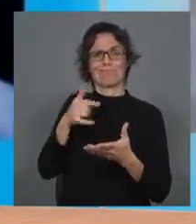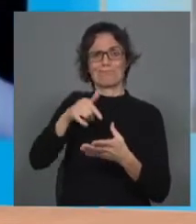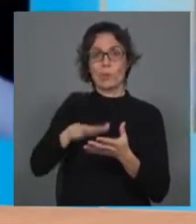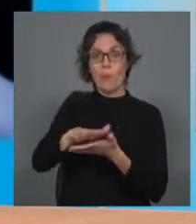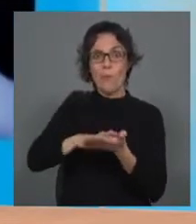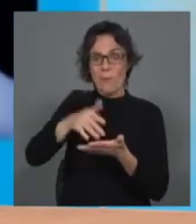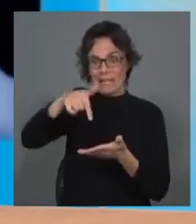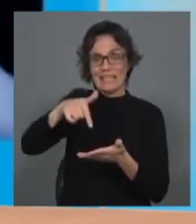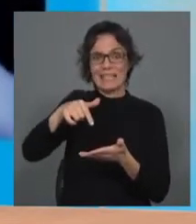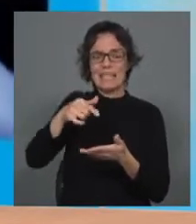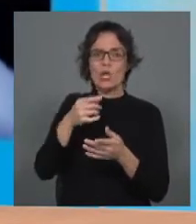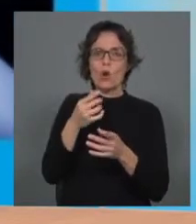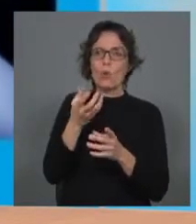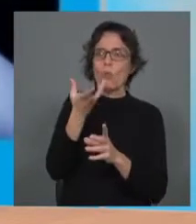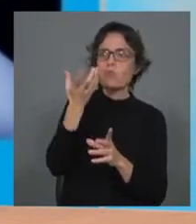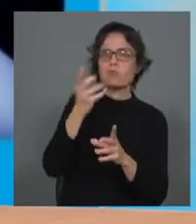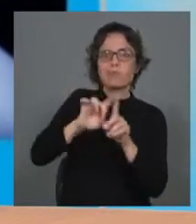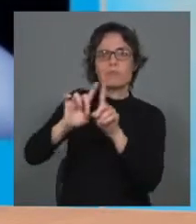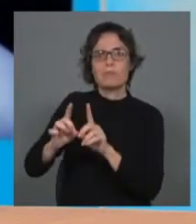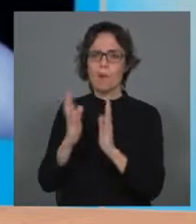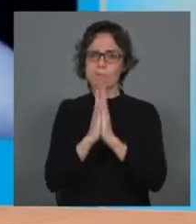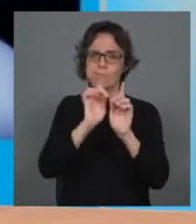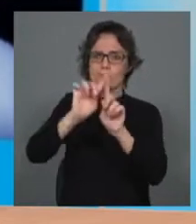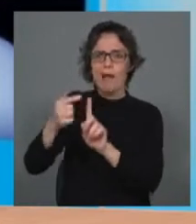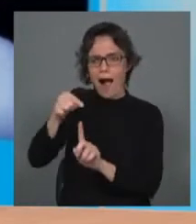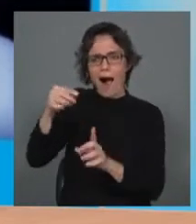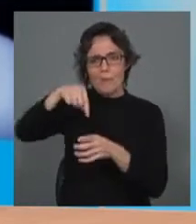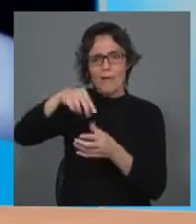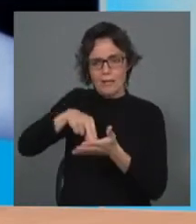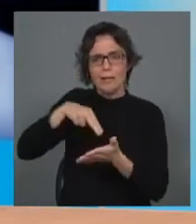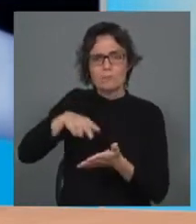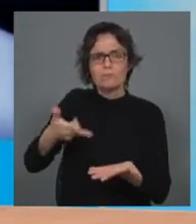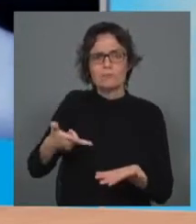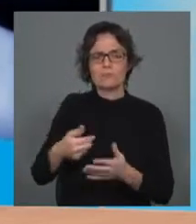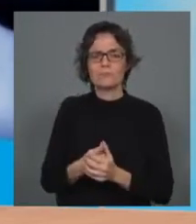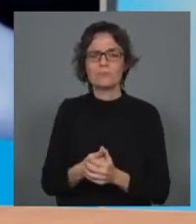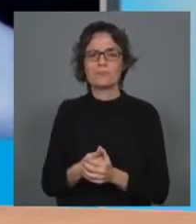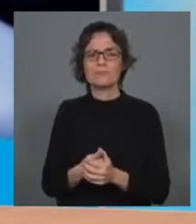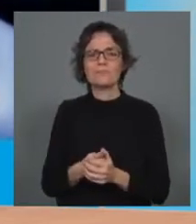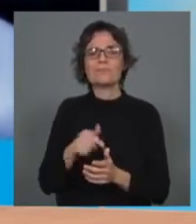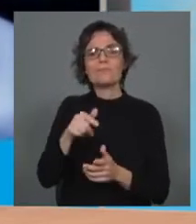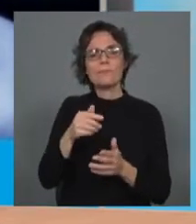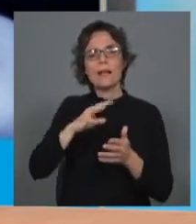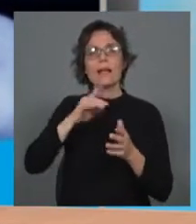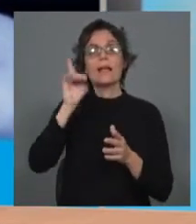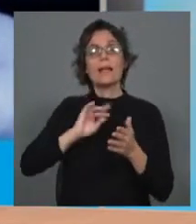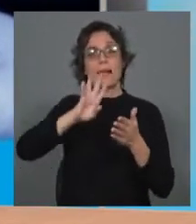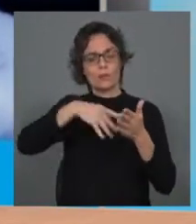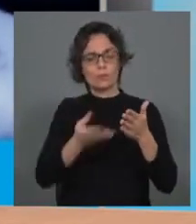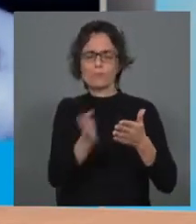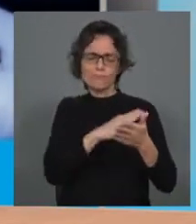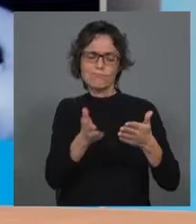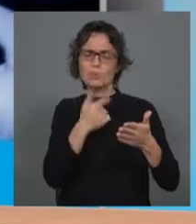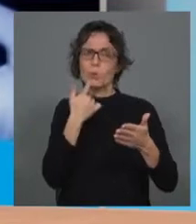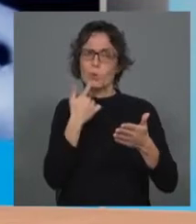que é multiétnica e multirreligiosa mesmo, né? Uma pluralidade de religiões. E esse calendário acaba facilitando a